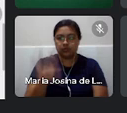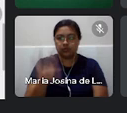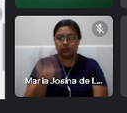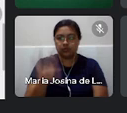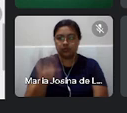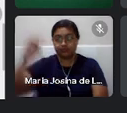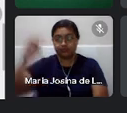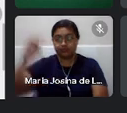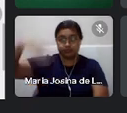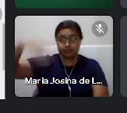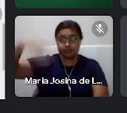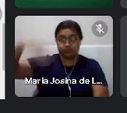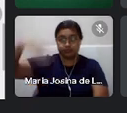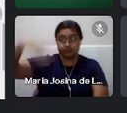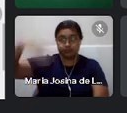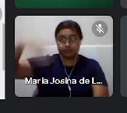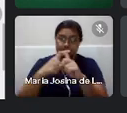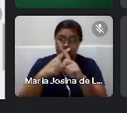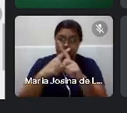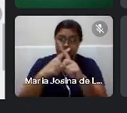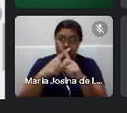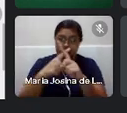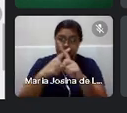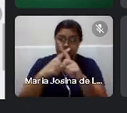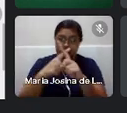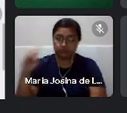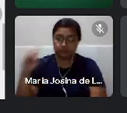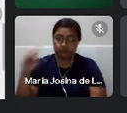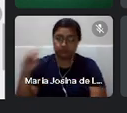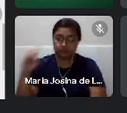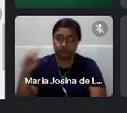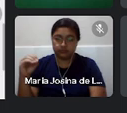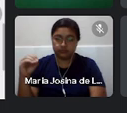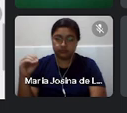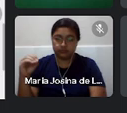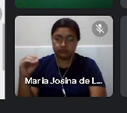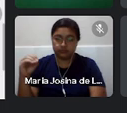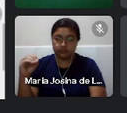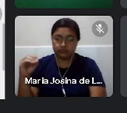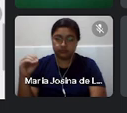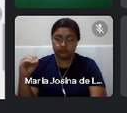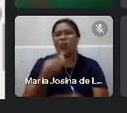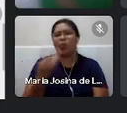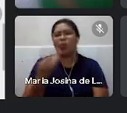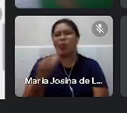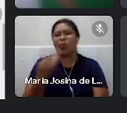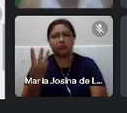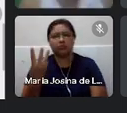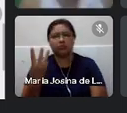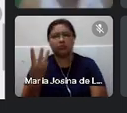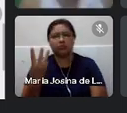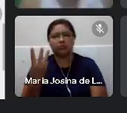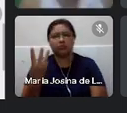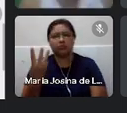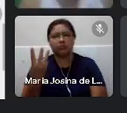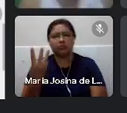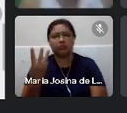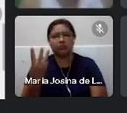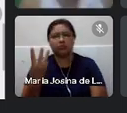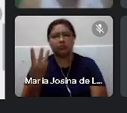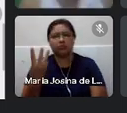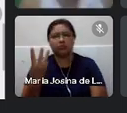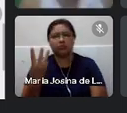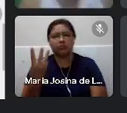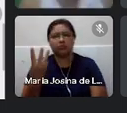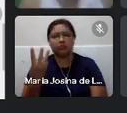cubo vezes 200. E quanto é que isso vai dar no final? Eu vou fazer na calculadora,